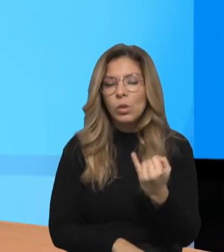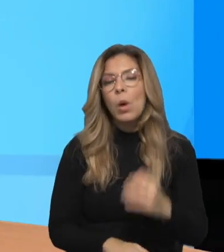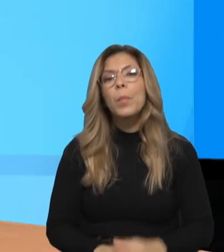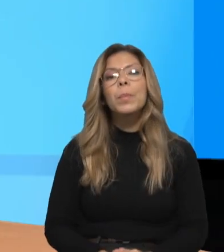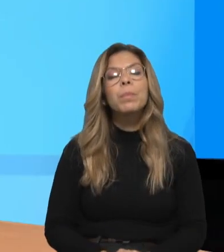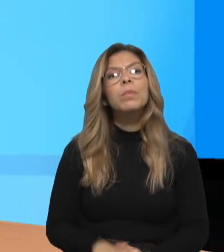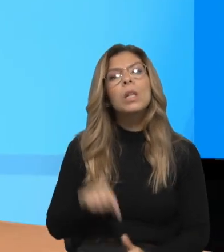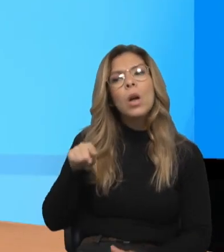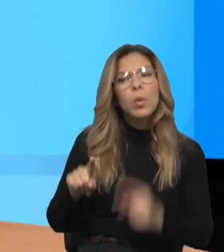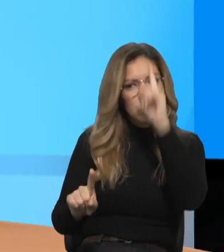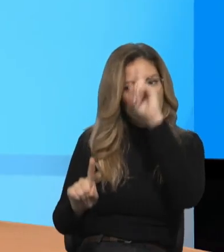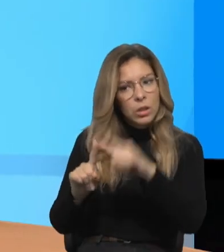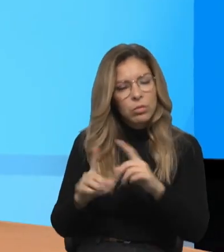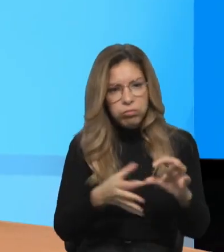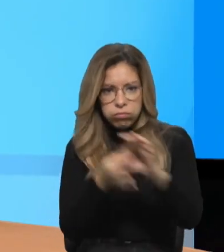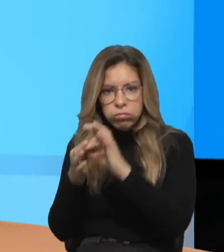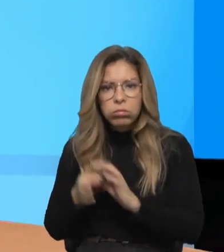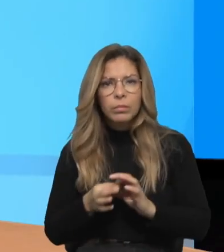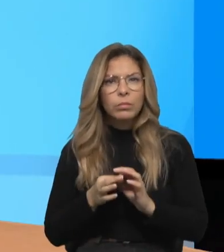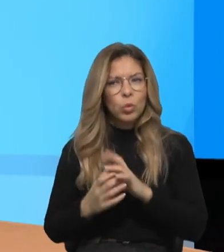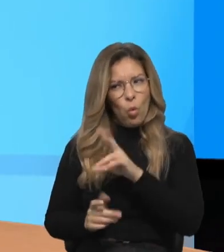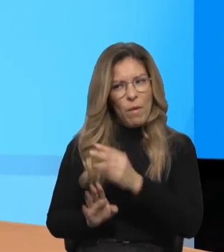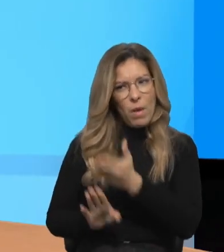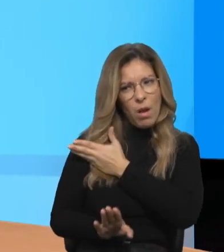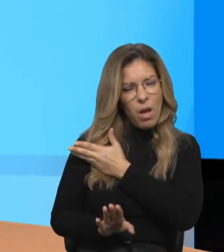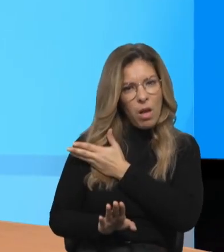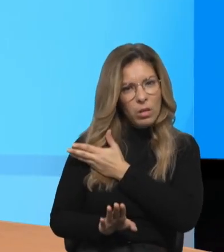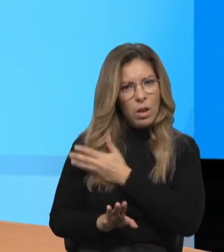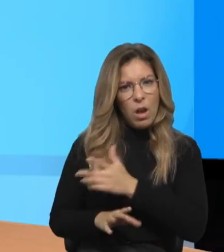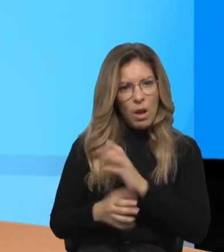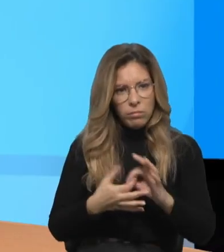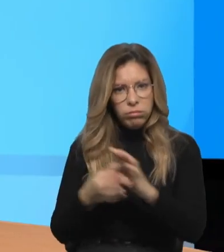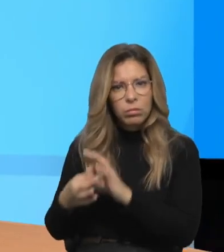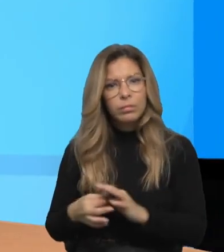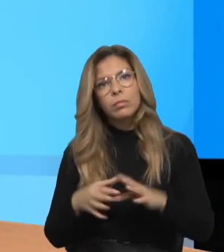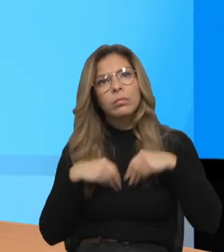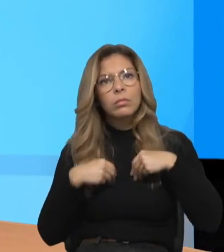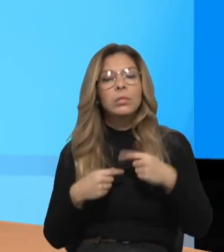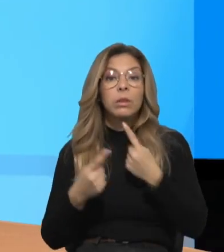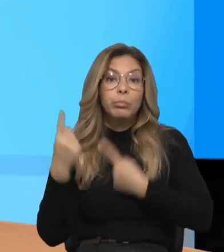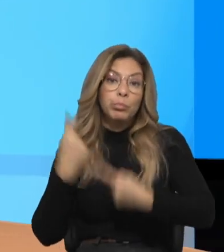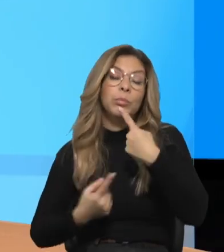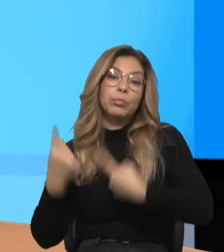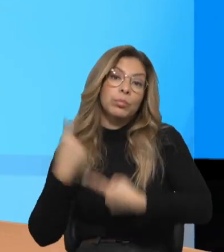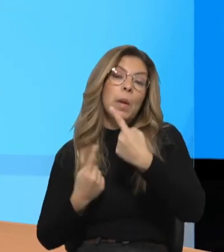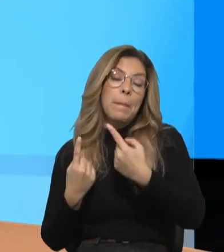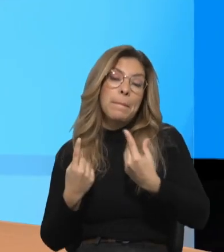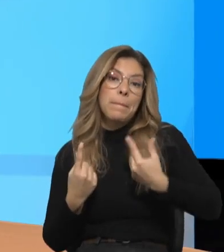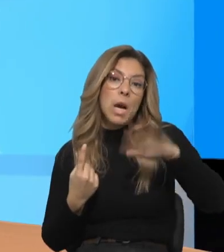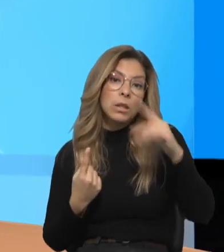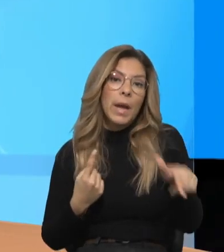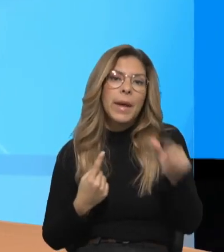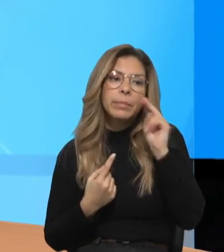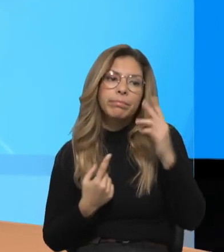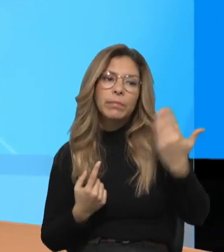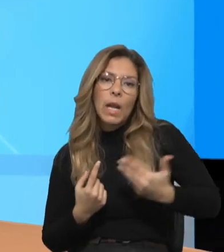Reconciliação, ou para a Reconciliação, que foi em novembro, o último, não é? As denúncias maiores eram, de facto, aquelas da não observância dos